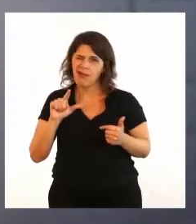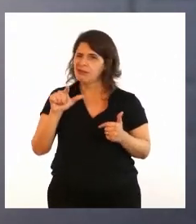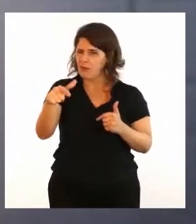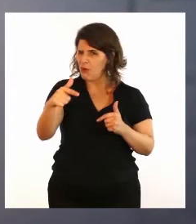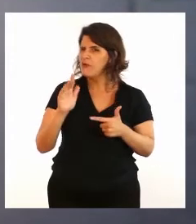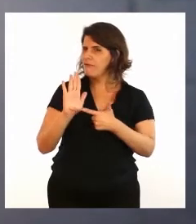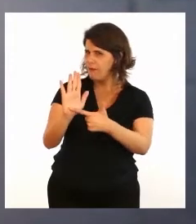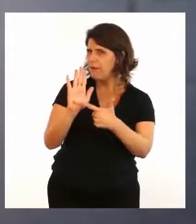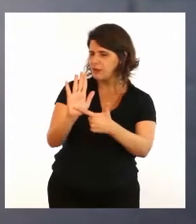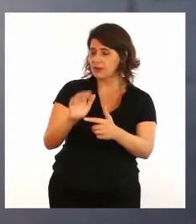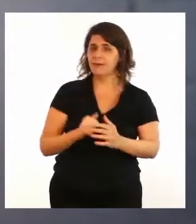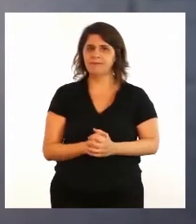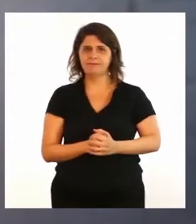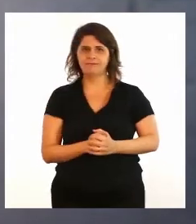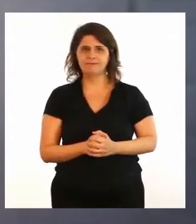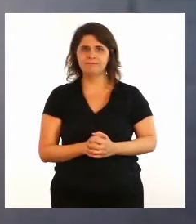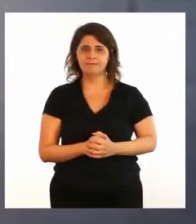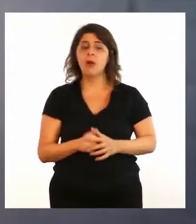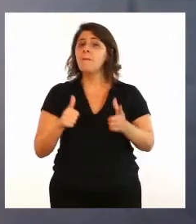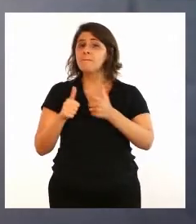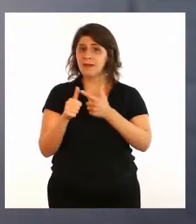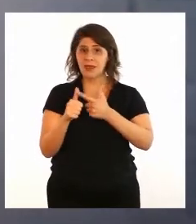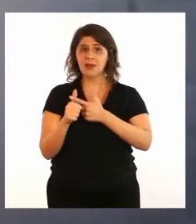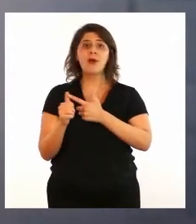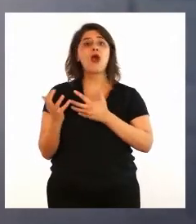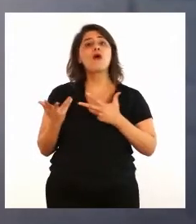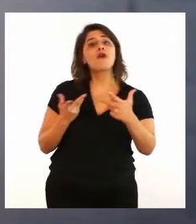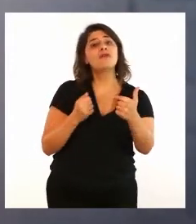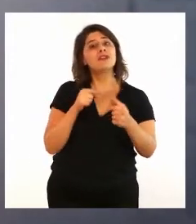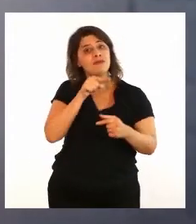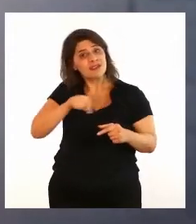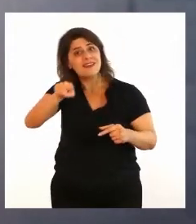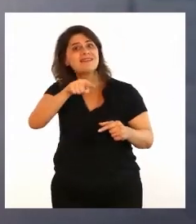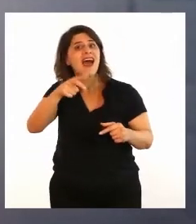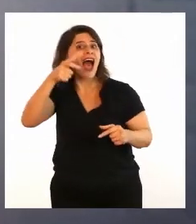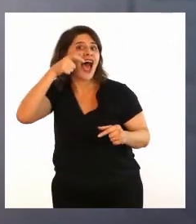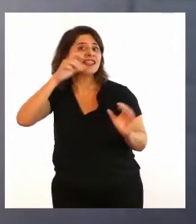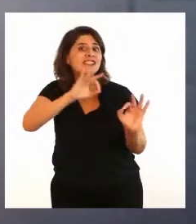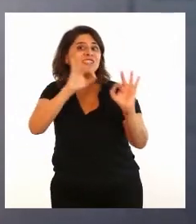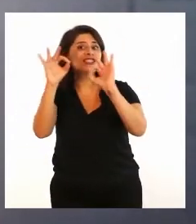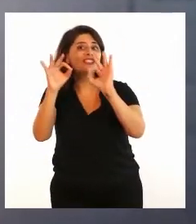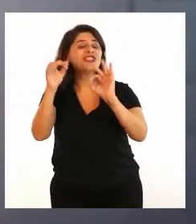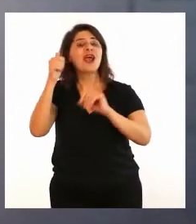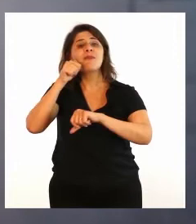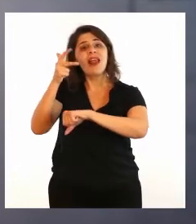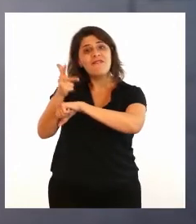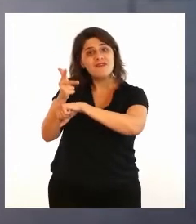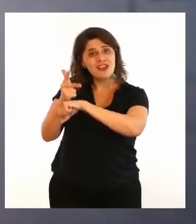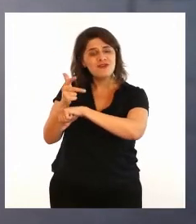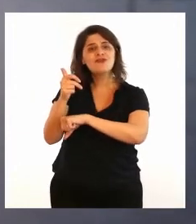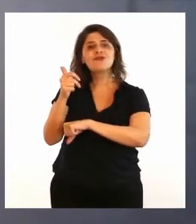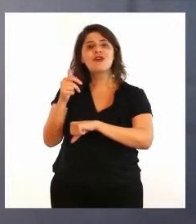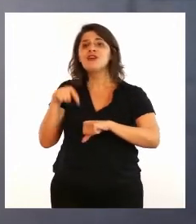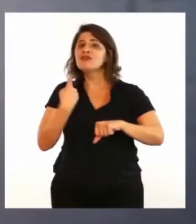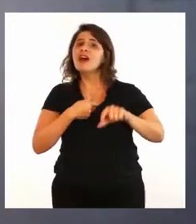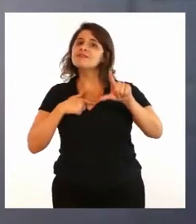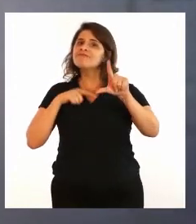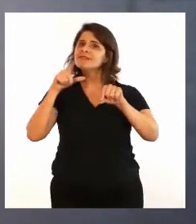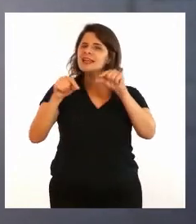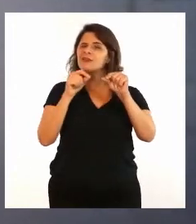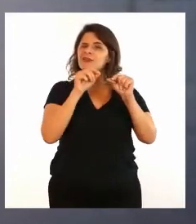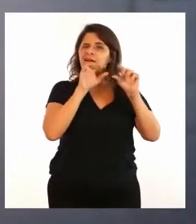para vocês. Primeiro, convido todos e todas a assistir ao vídeo com os trechos que nós